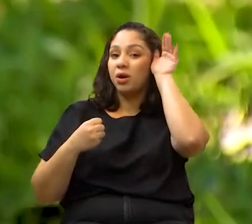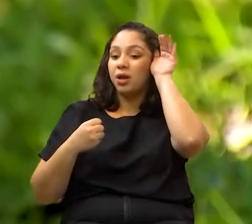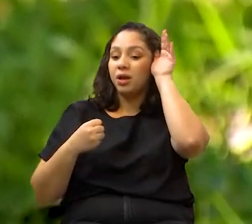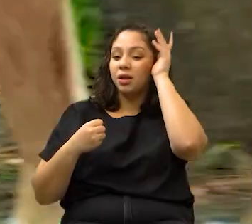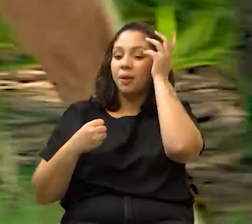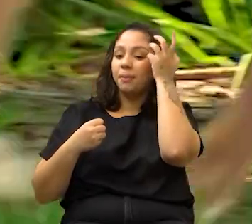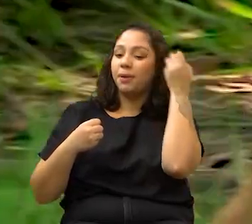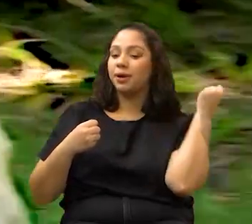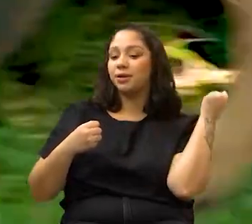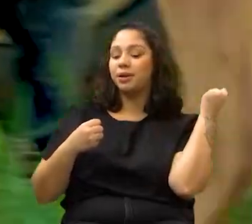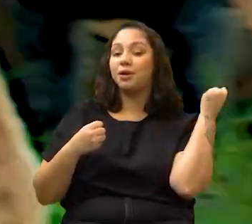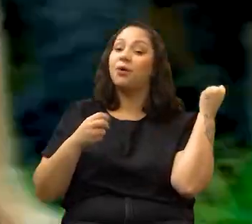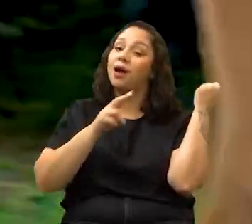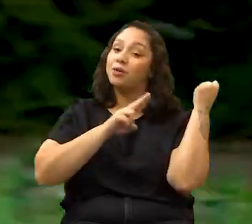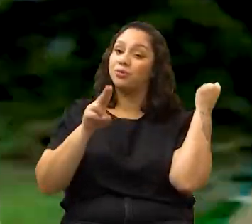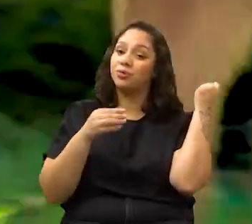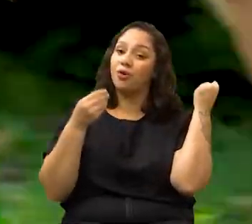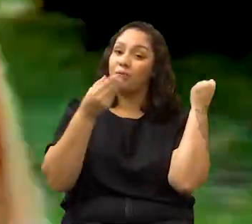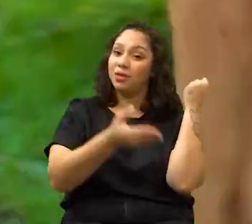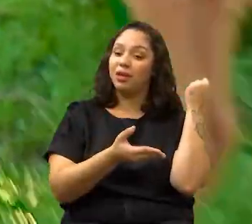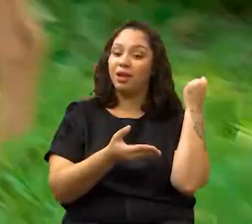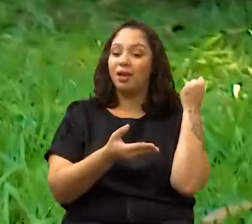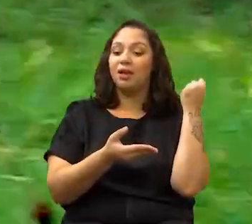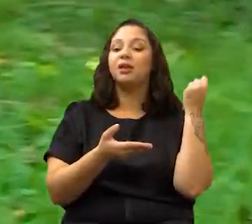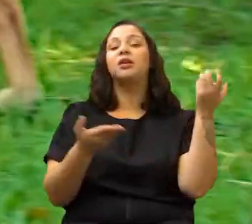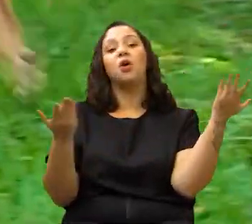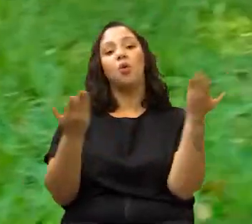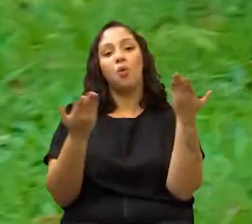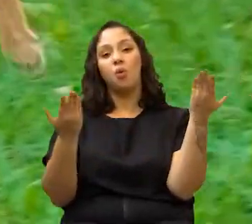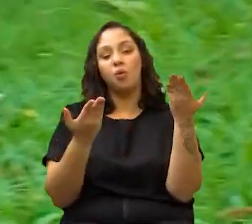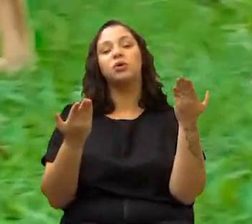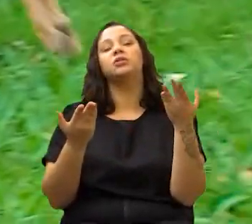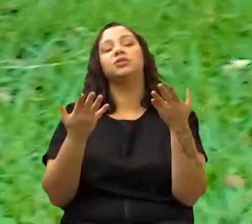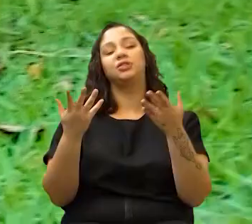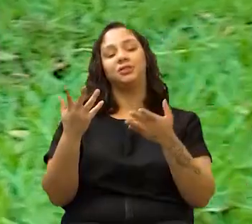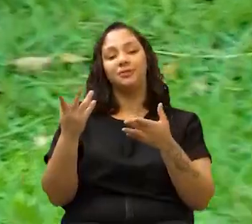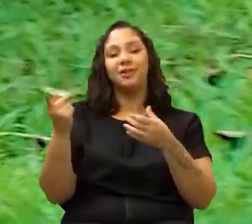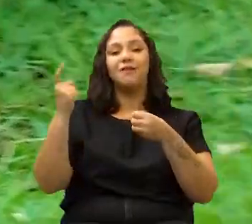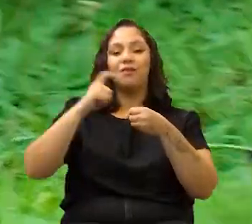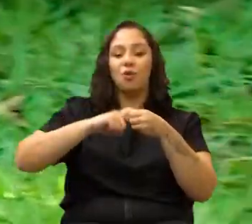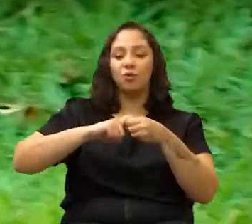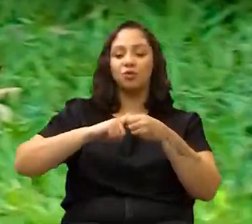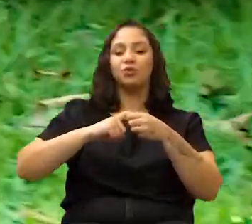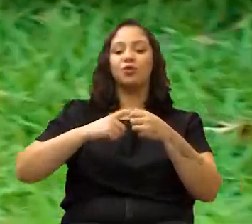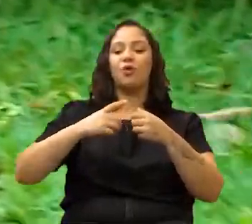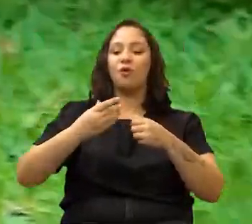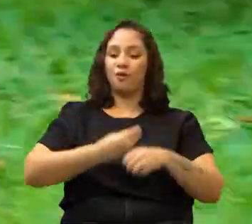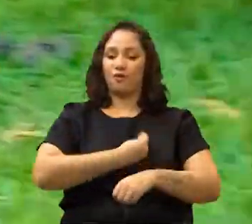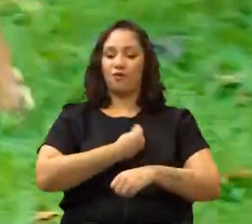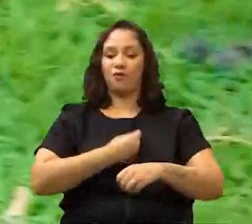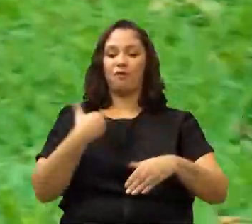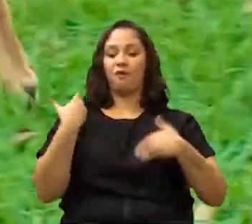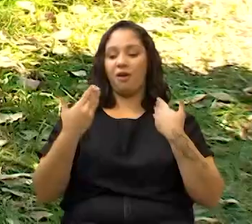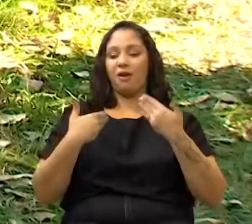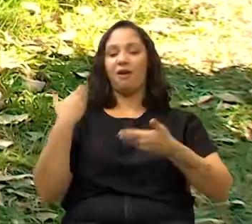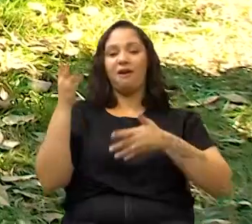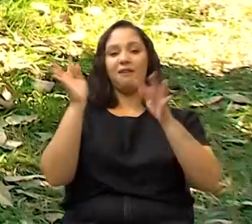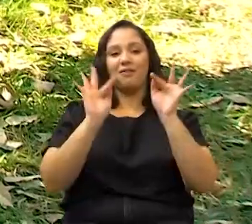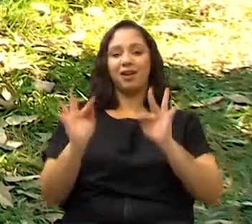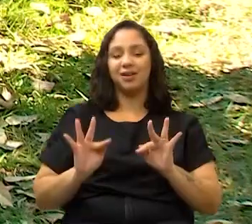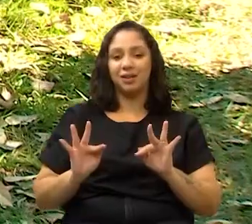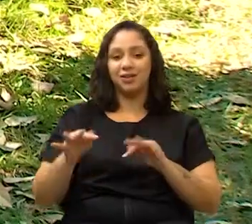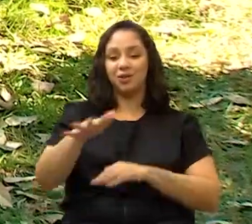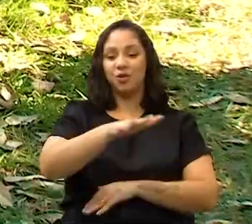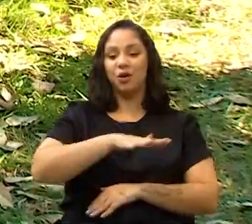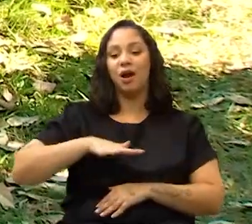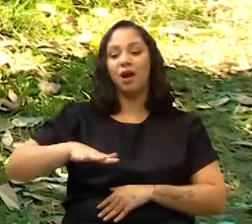orelha, fato que até lhe rendeu o nome, mas hoje recuperado, vive solto e feliz no espaço da entidade. E por